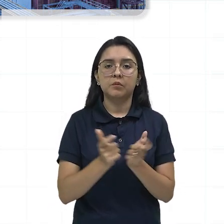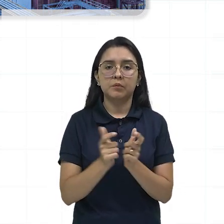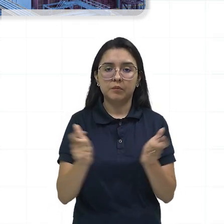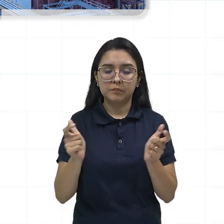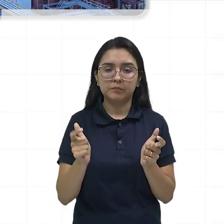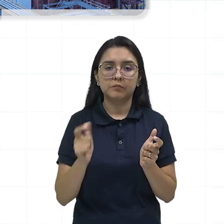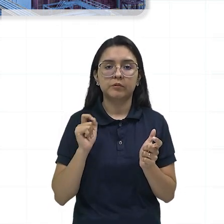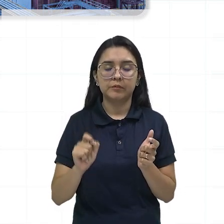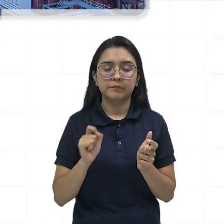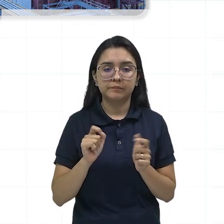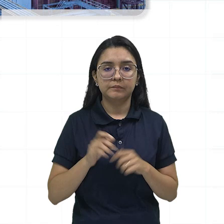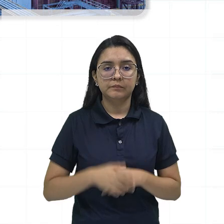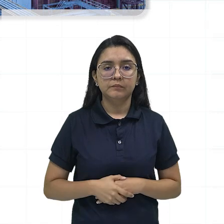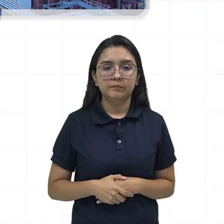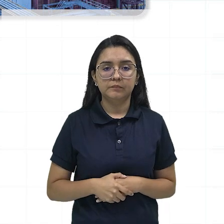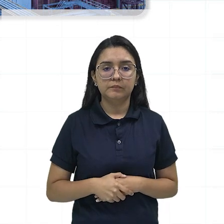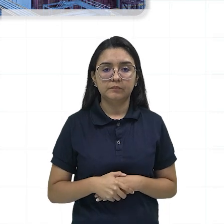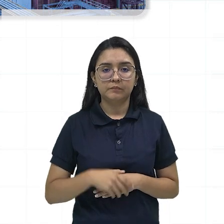crescente,